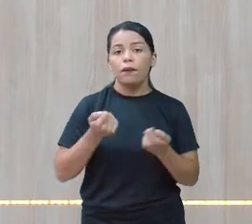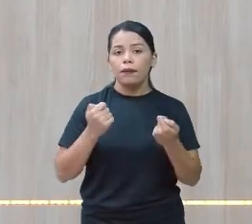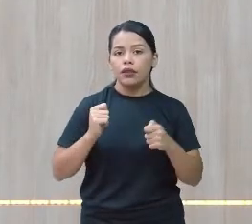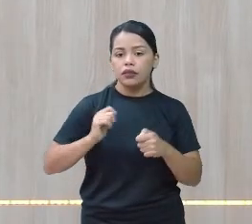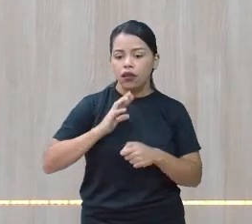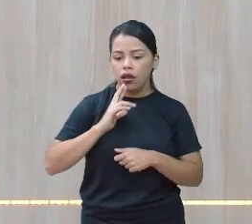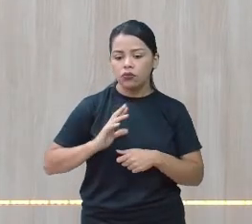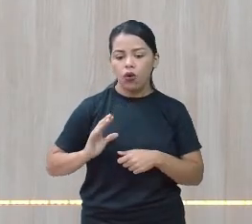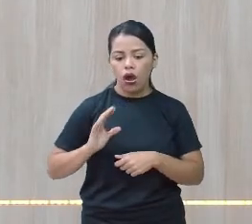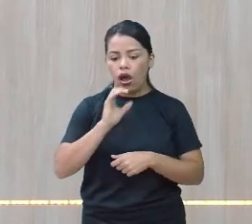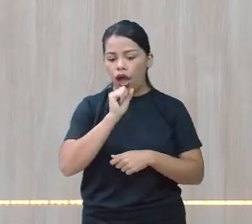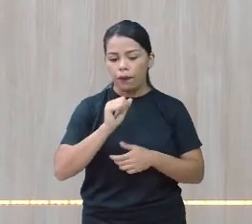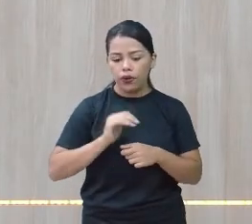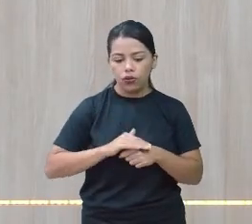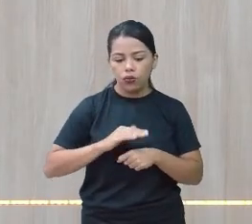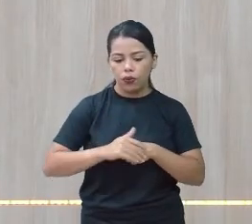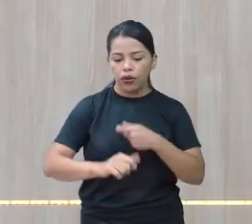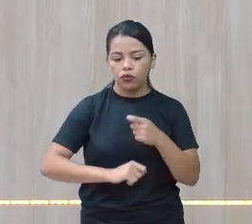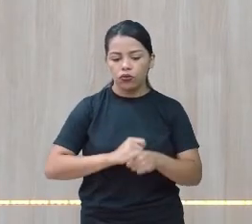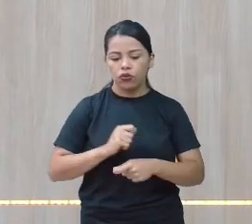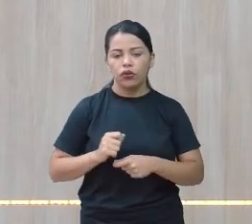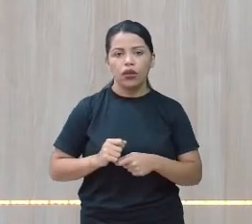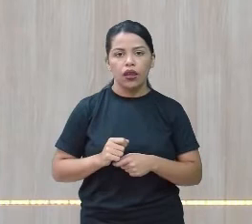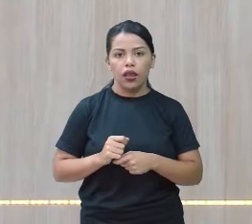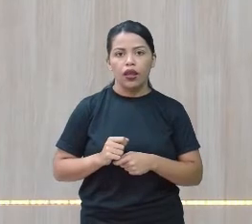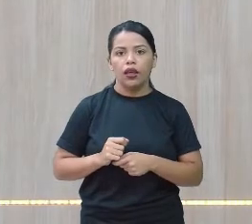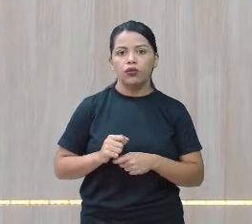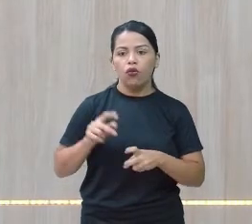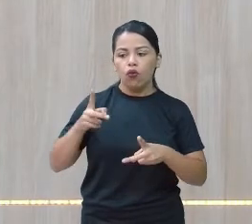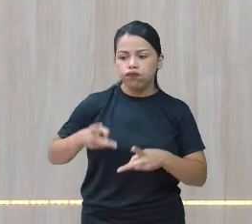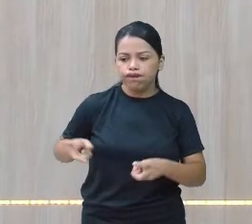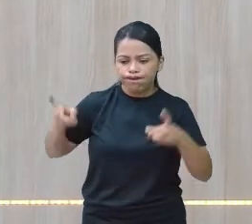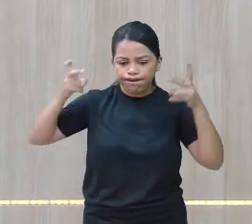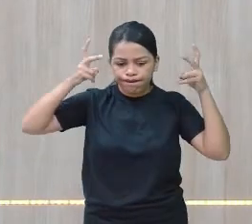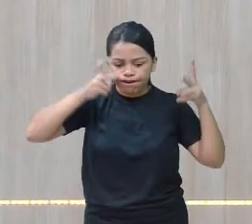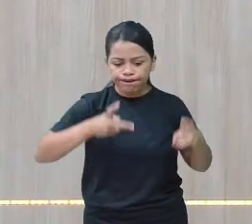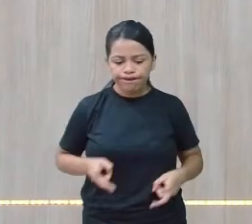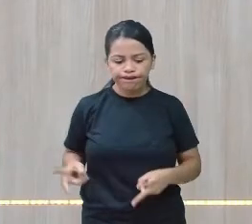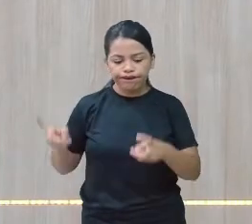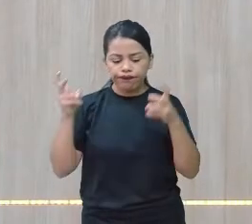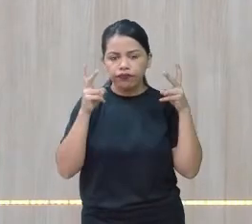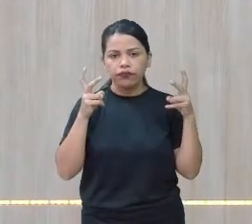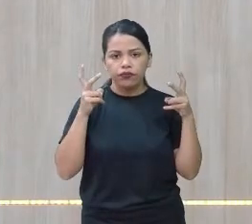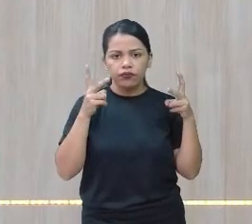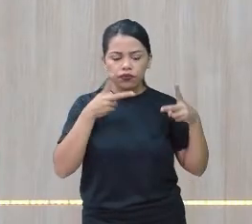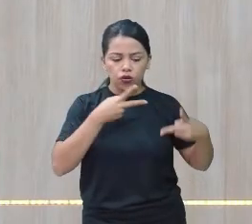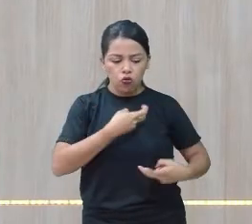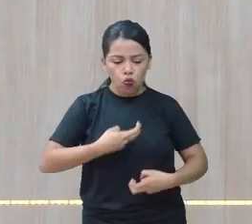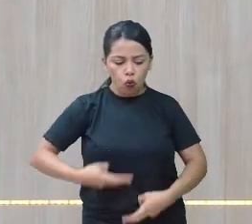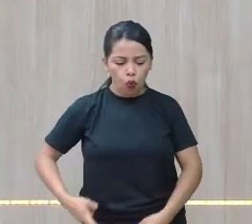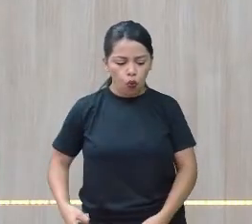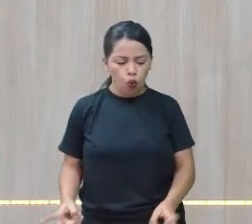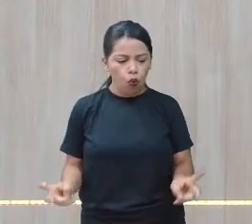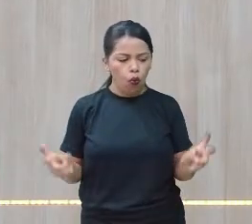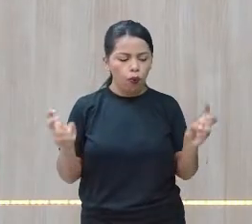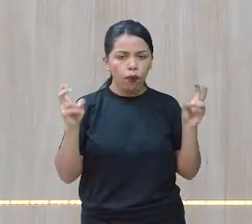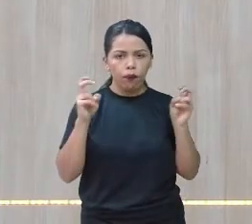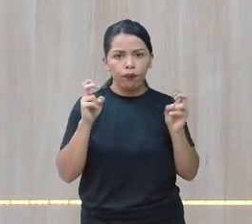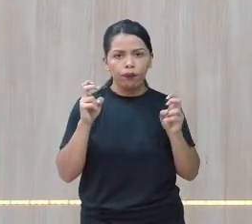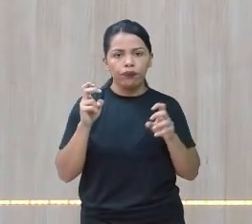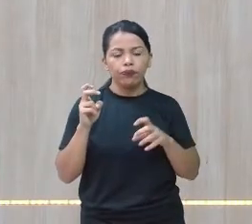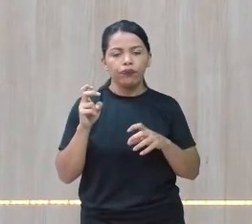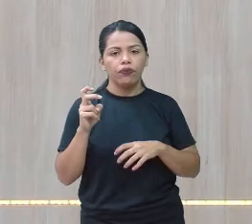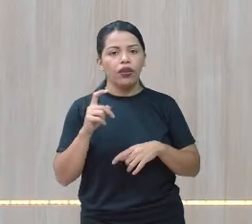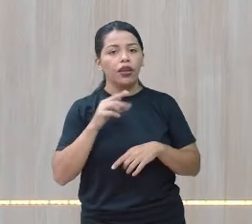resposta rápida. No momento aí do reflexo, no momento das ações aí involuntárias, porém com